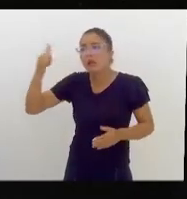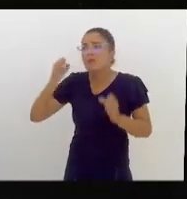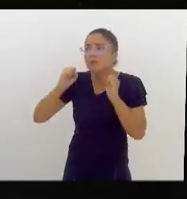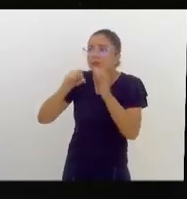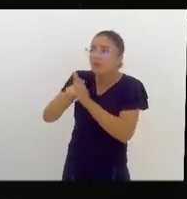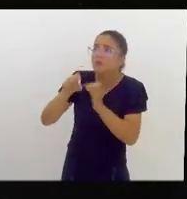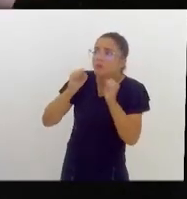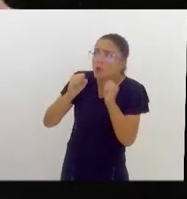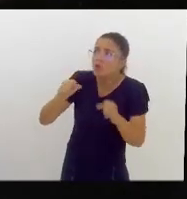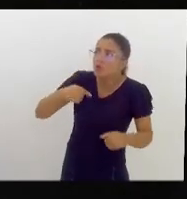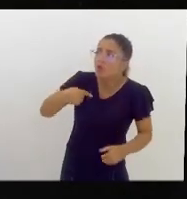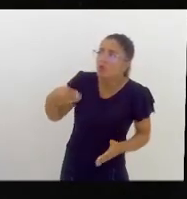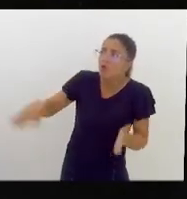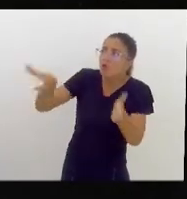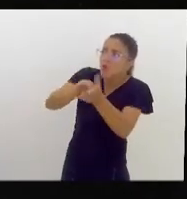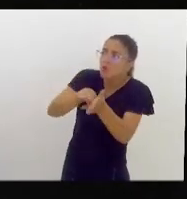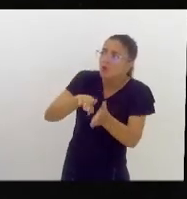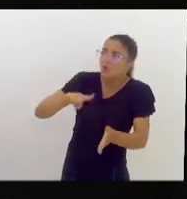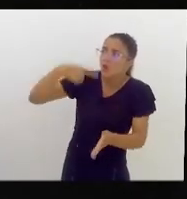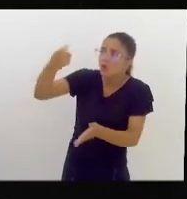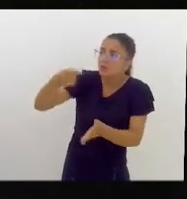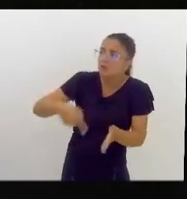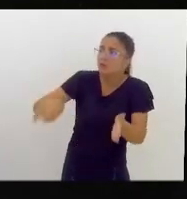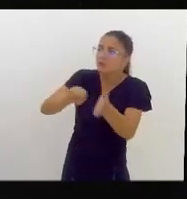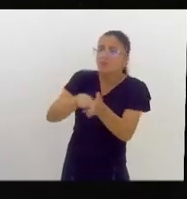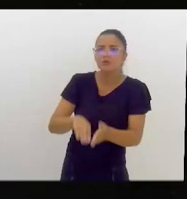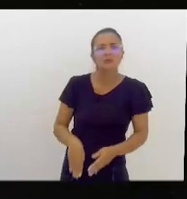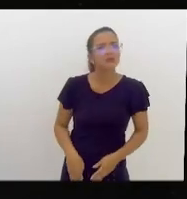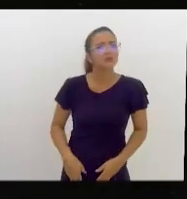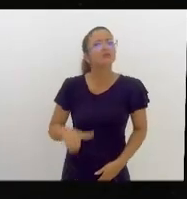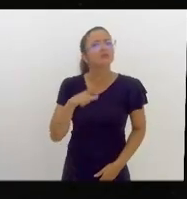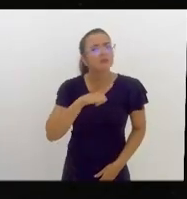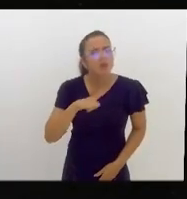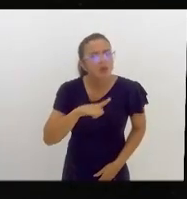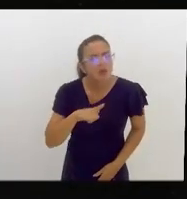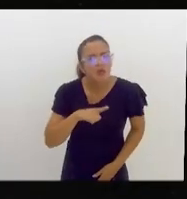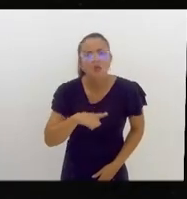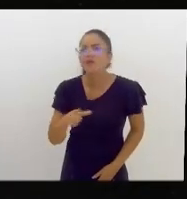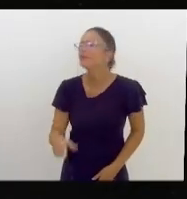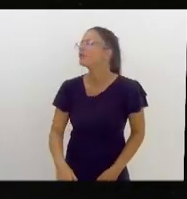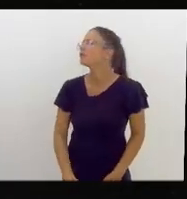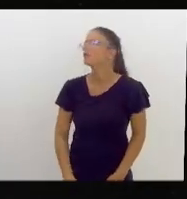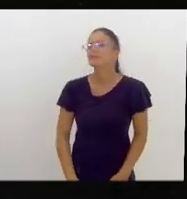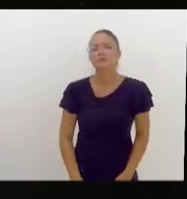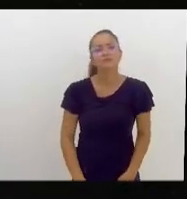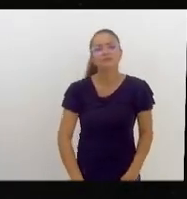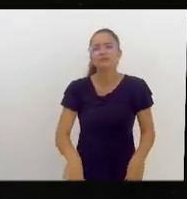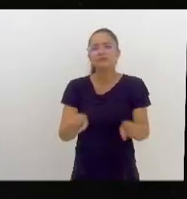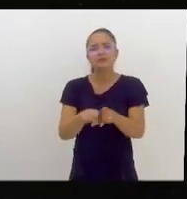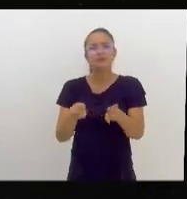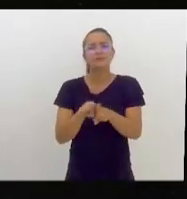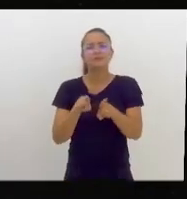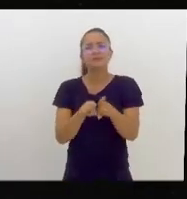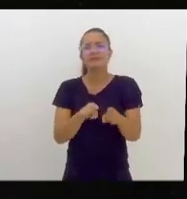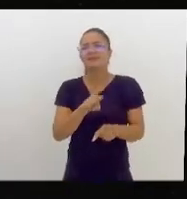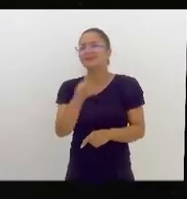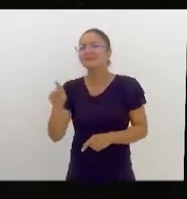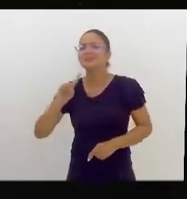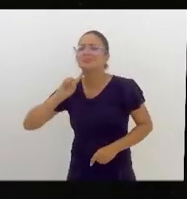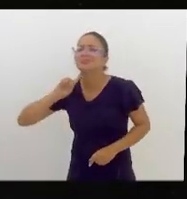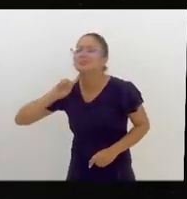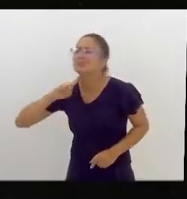outra. Nós vimos isso no ramal de Belfor Roxo, no ramal de Japeri. Uma constância. Também o descalabro da questão da